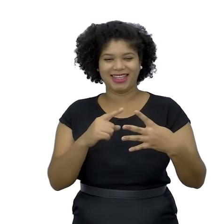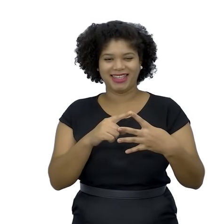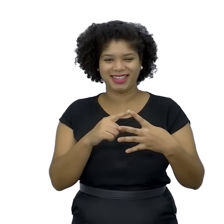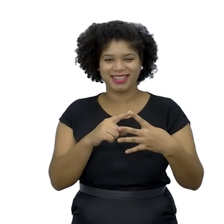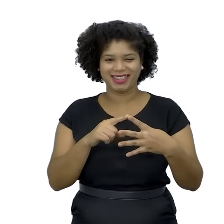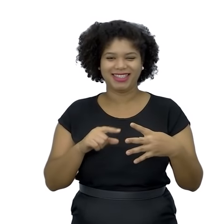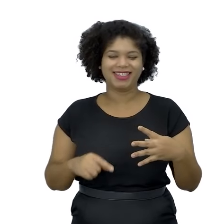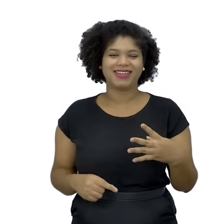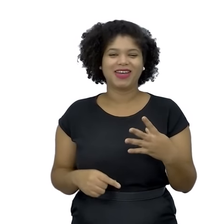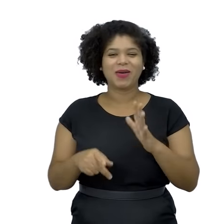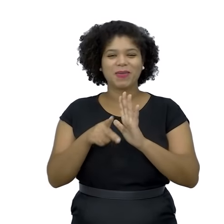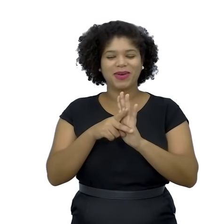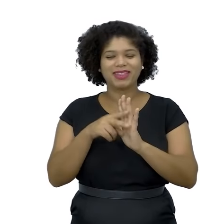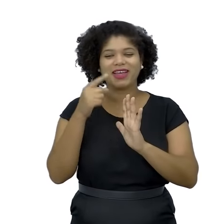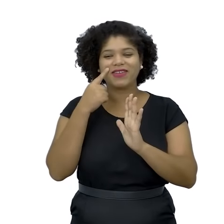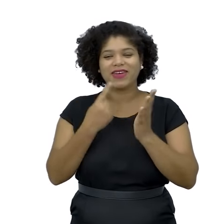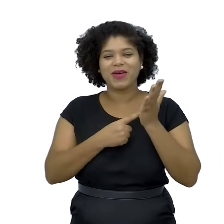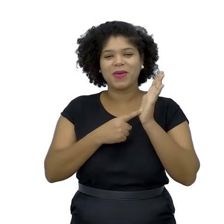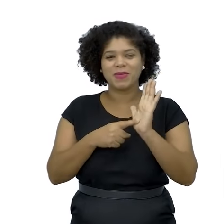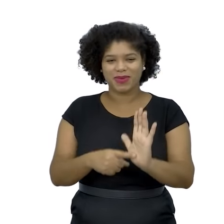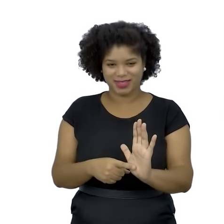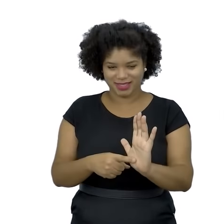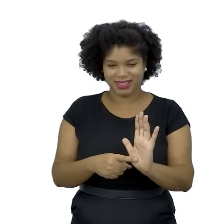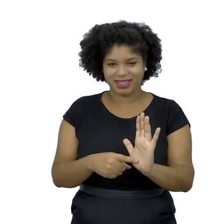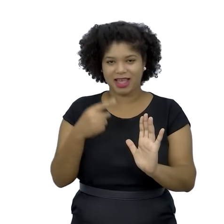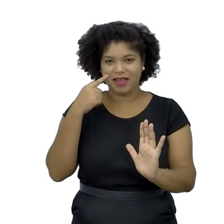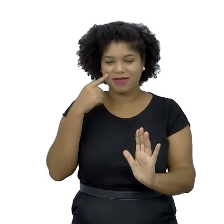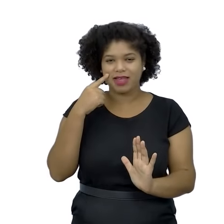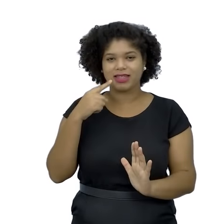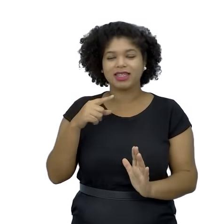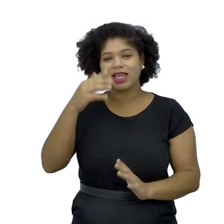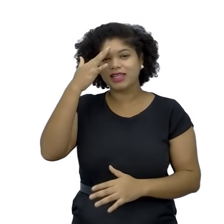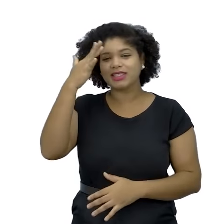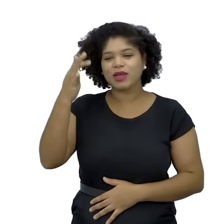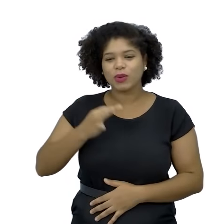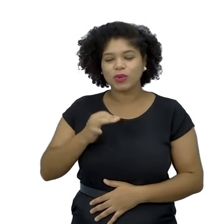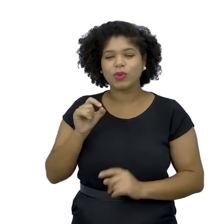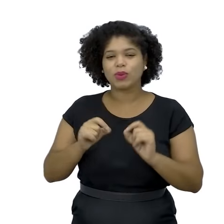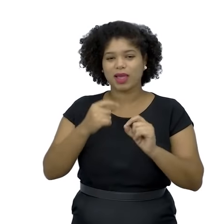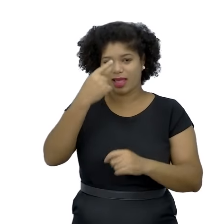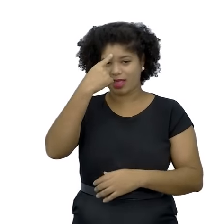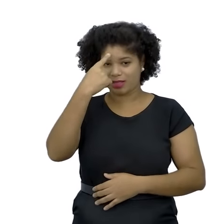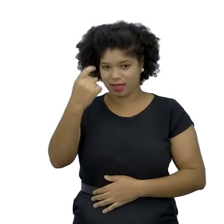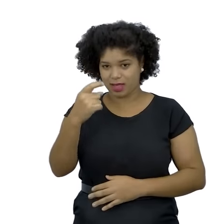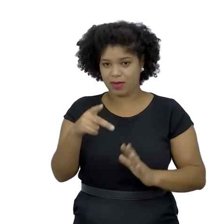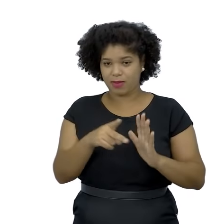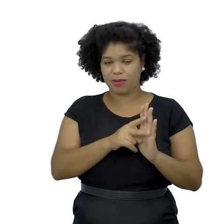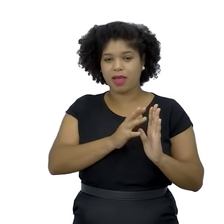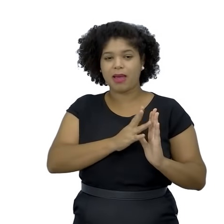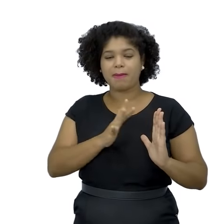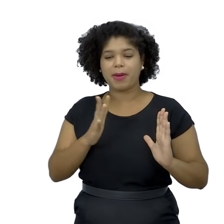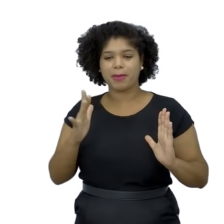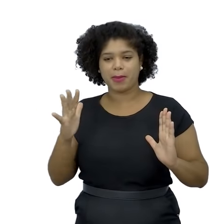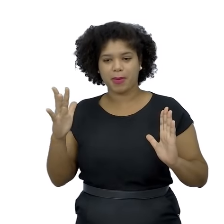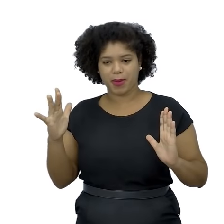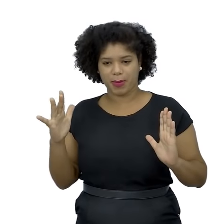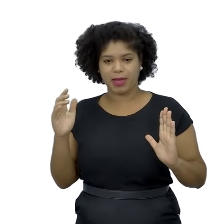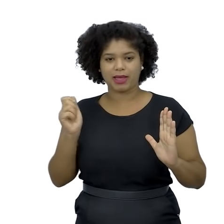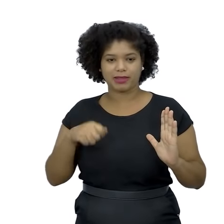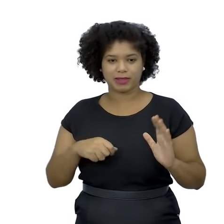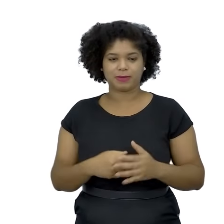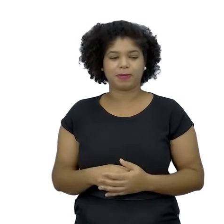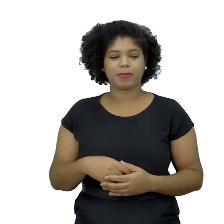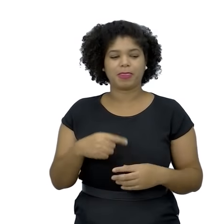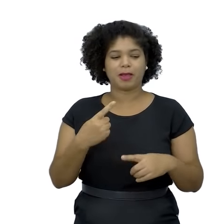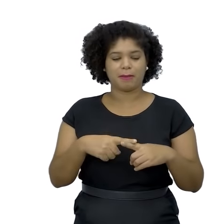Bom, aqui nós apresentamos uma breve, né, definição aqui dessas ideias, o campo aditivo, né? Temos aqui,